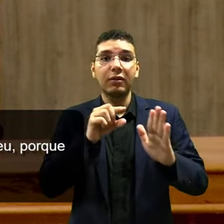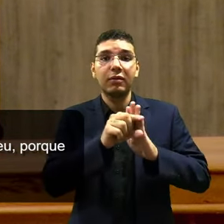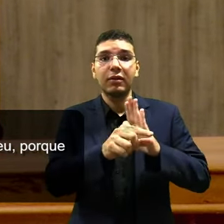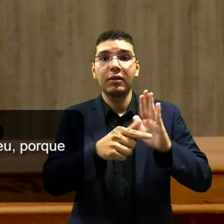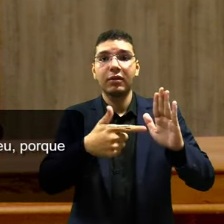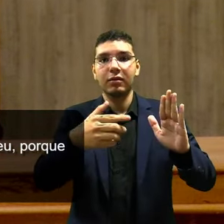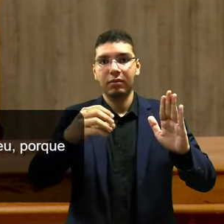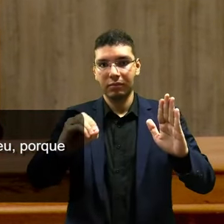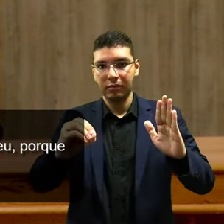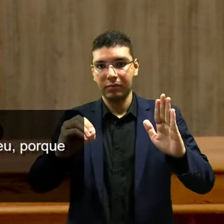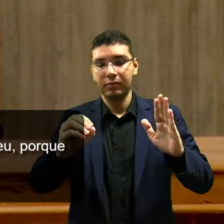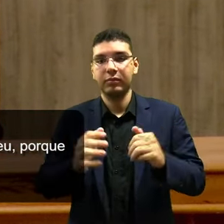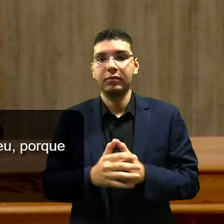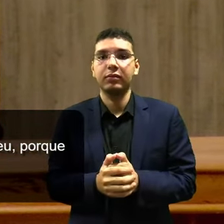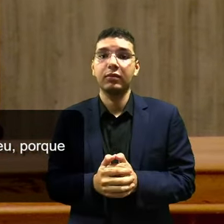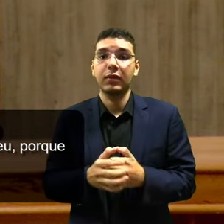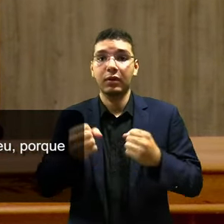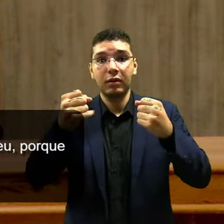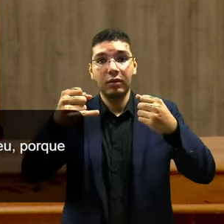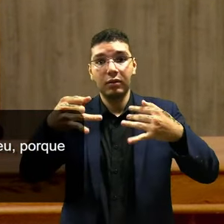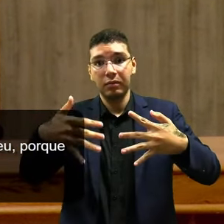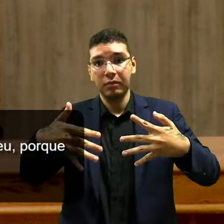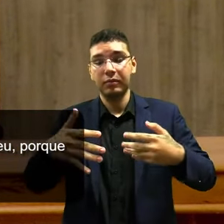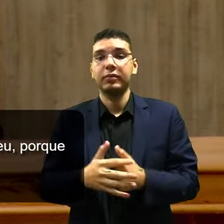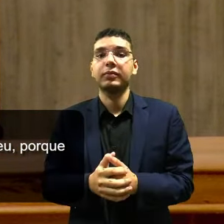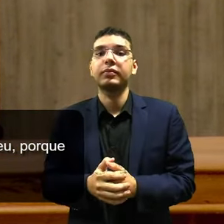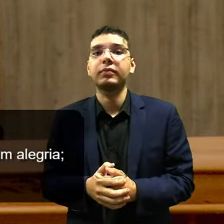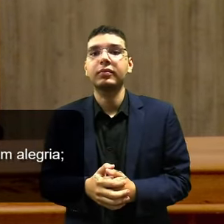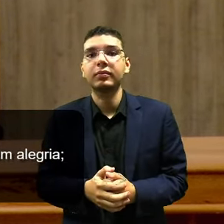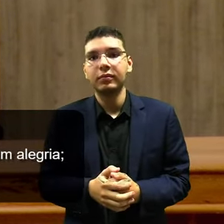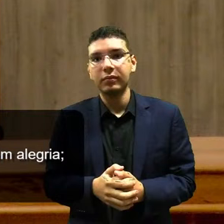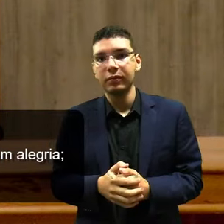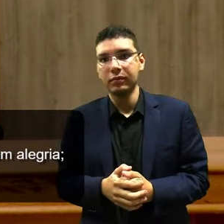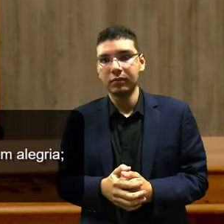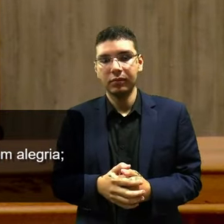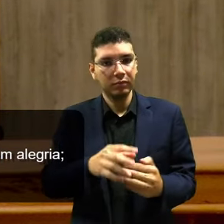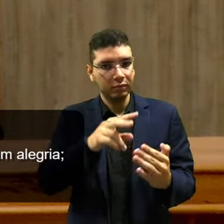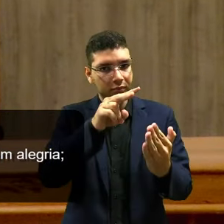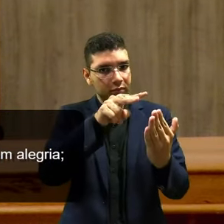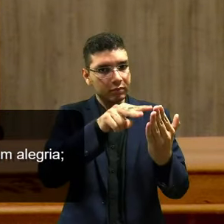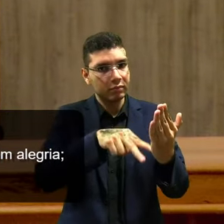20 Olha o que diz o verso 20 vamos lá